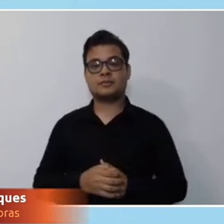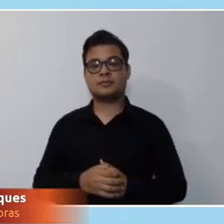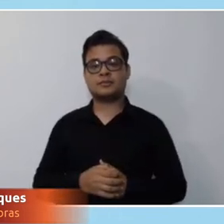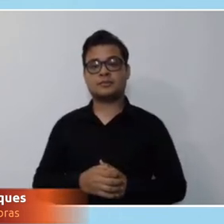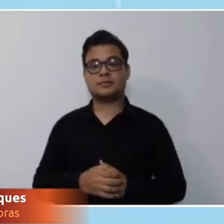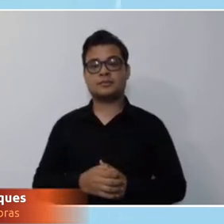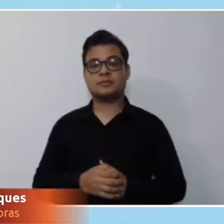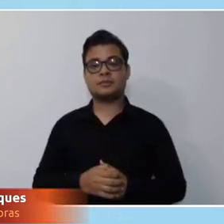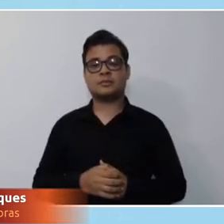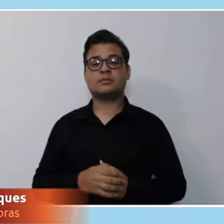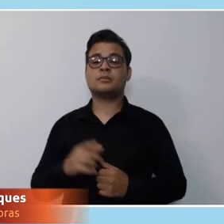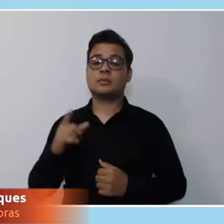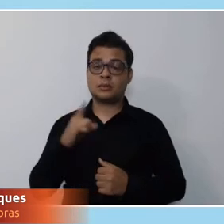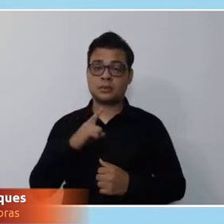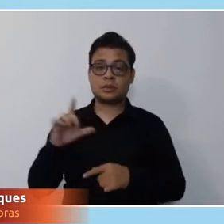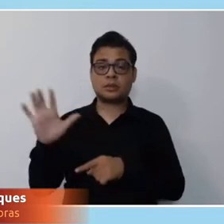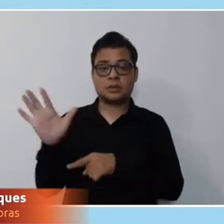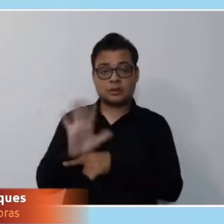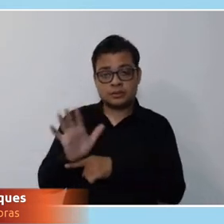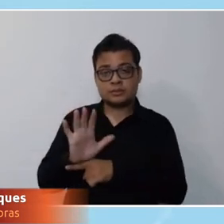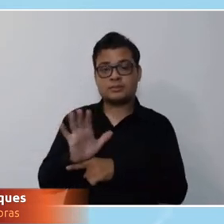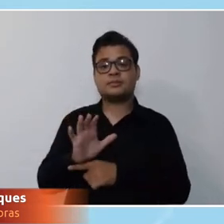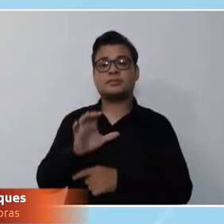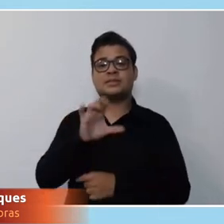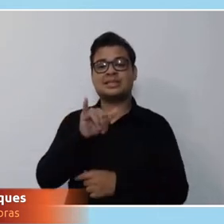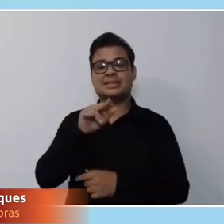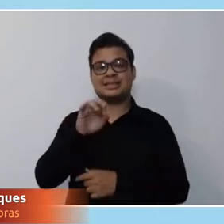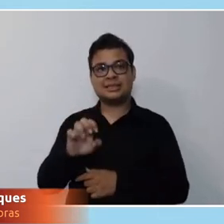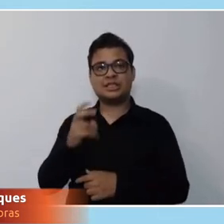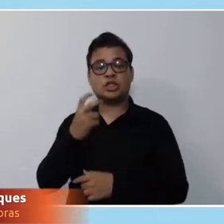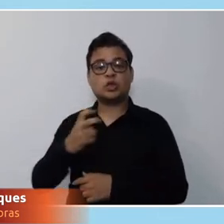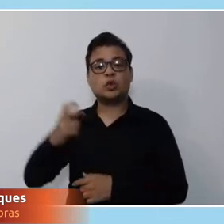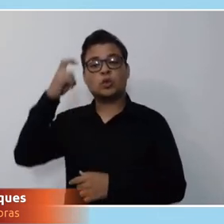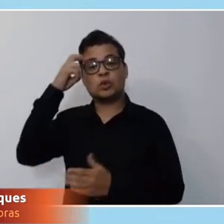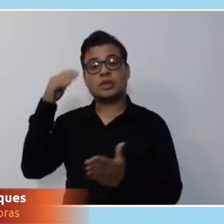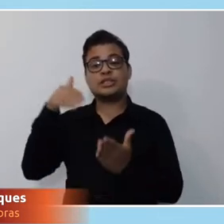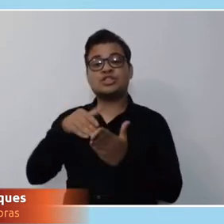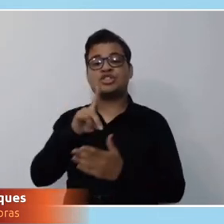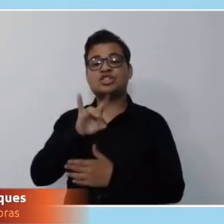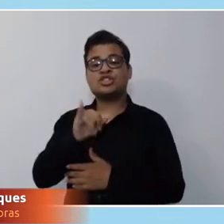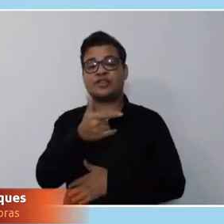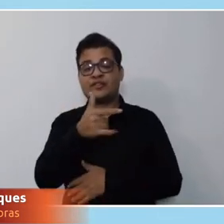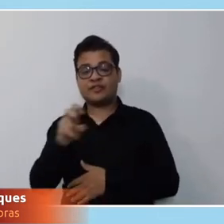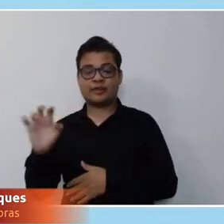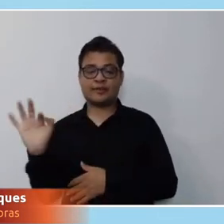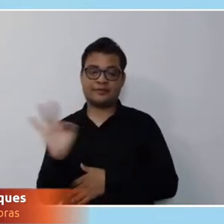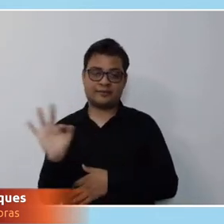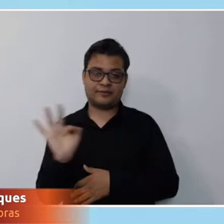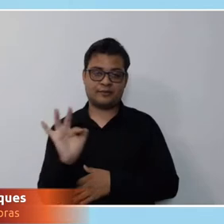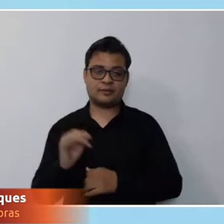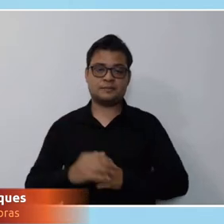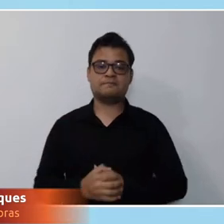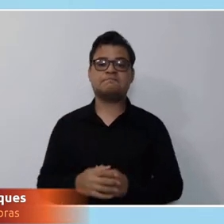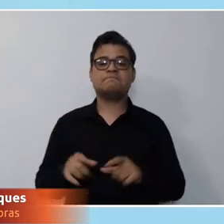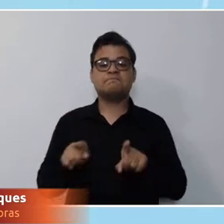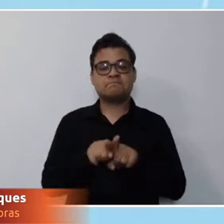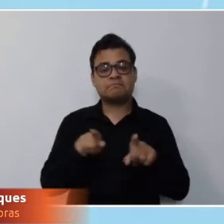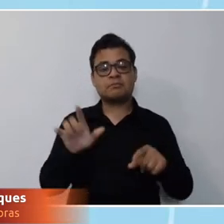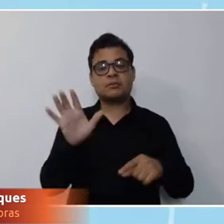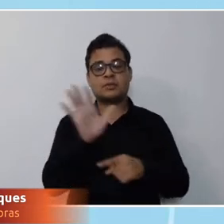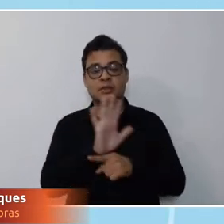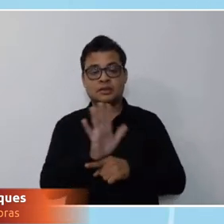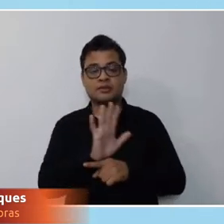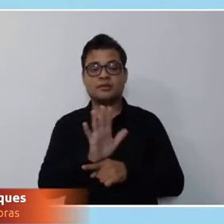estão no Cine Cultura até o dia 25 de fevereiro. E também continuam em cartaz os filmes